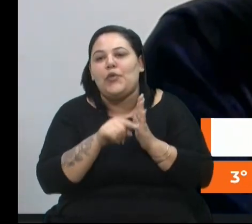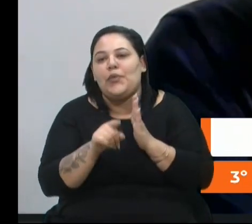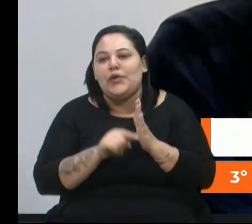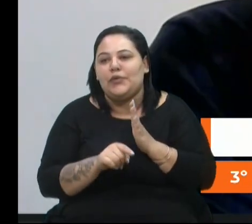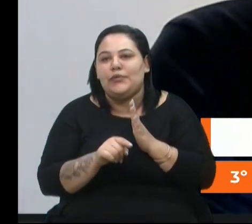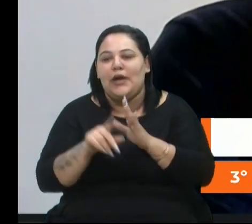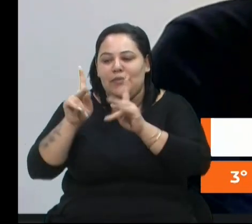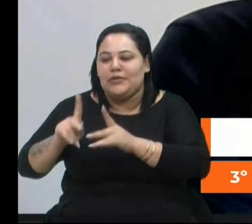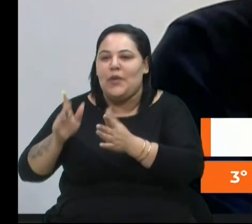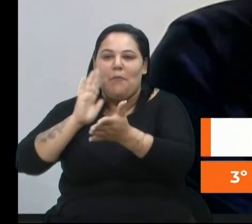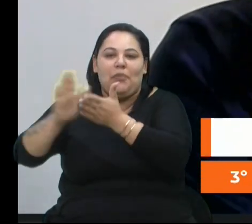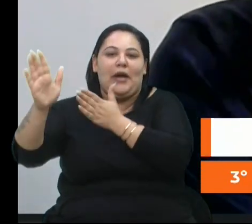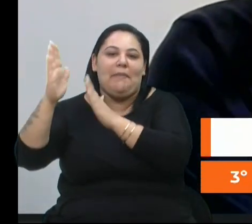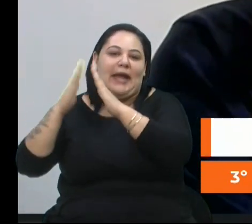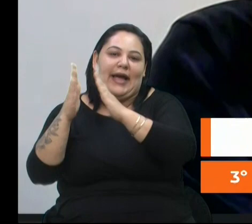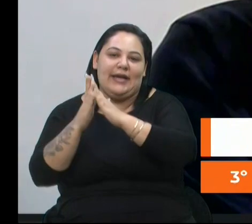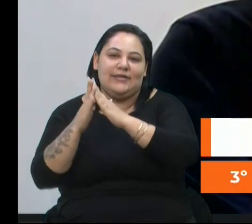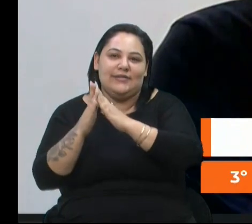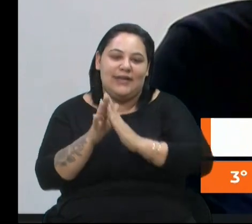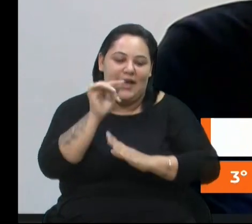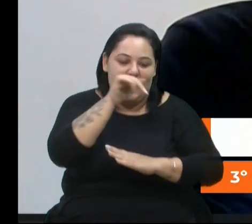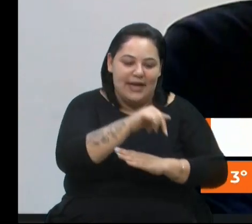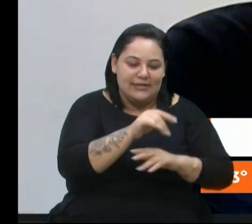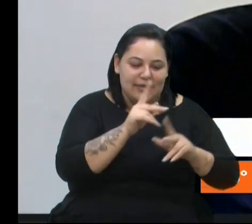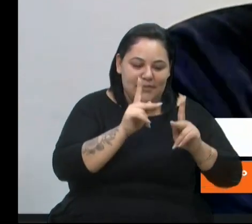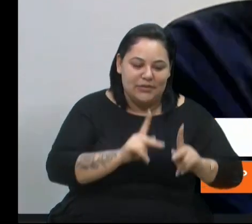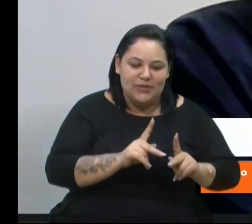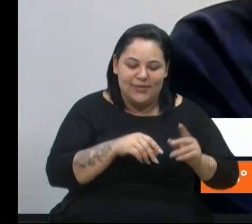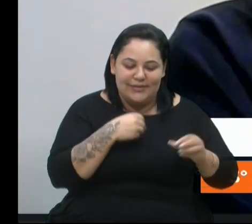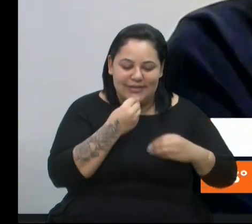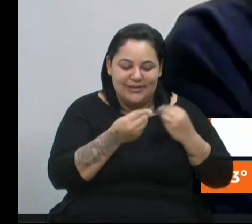Então, essa pessoa vai se sentindo inadequada.